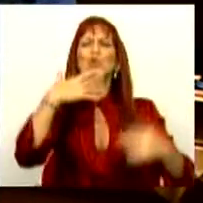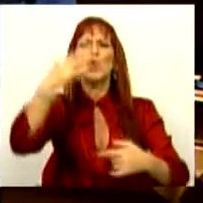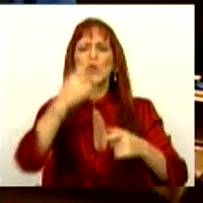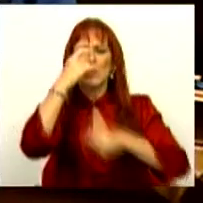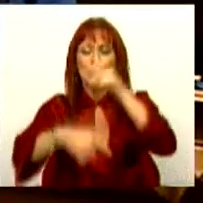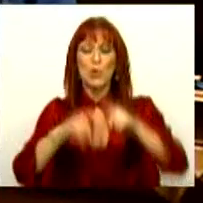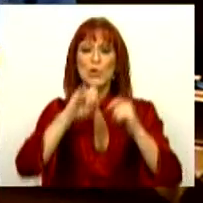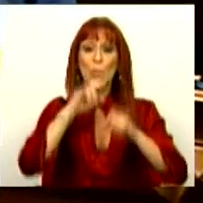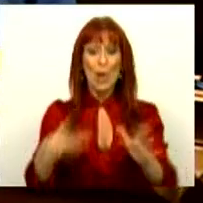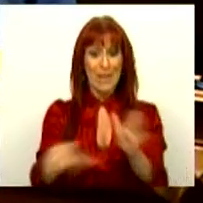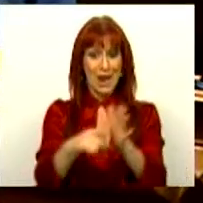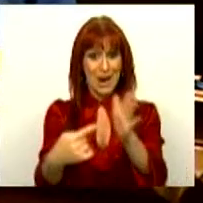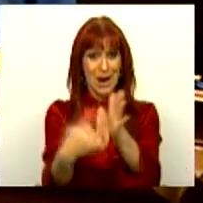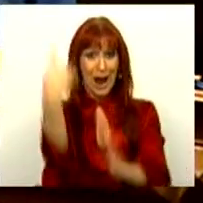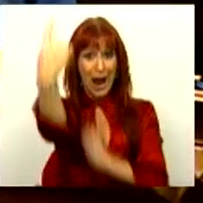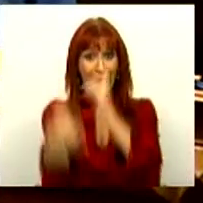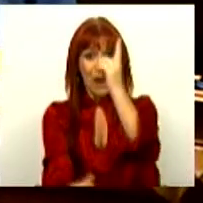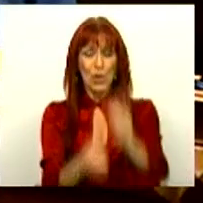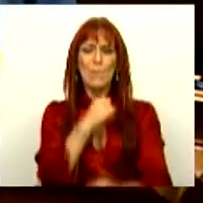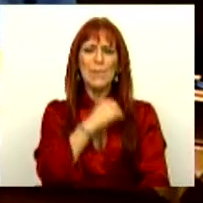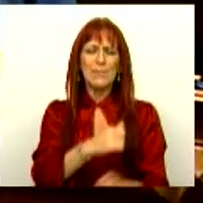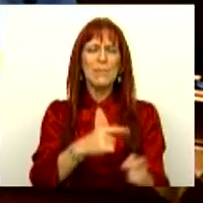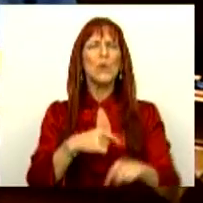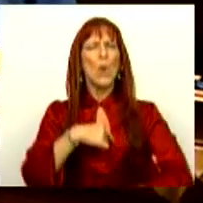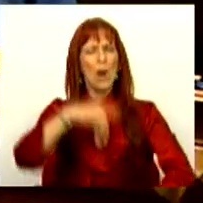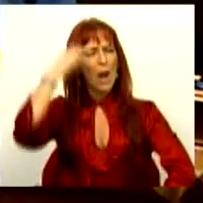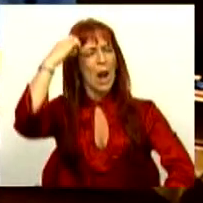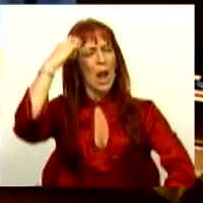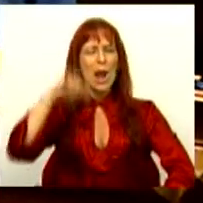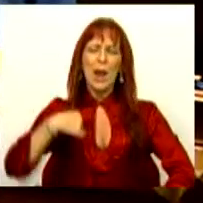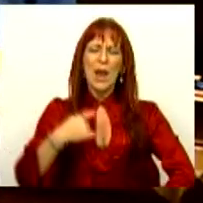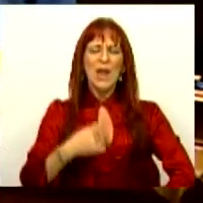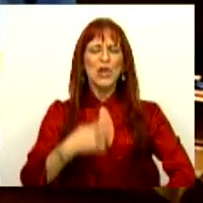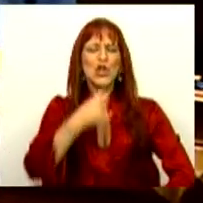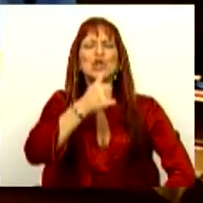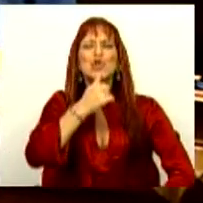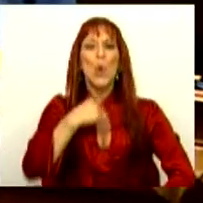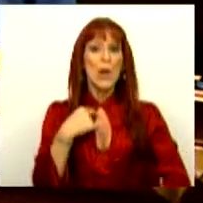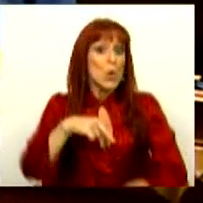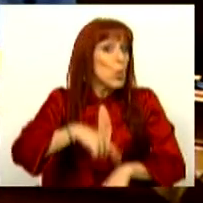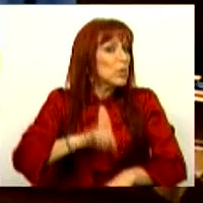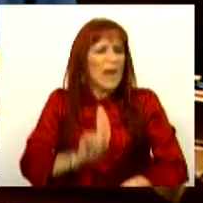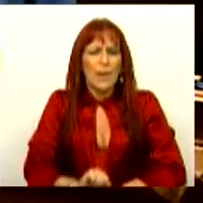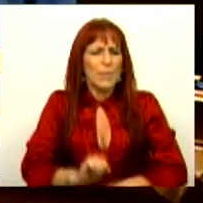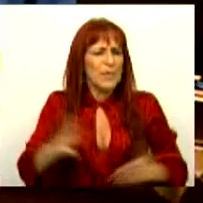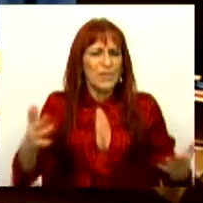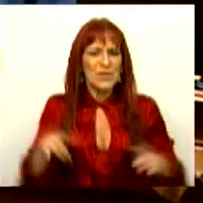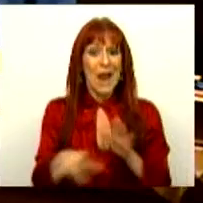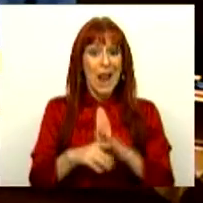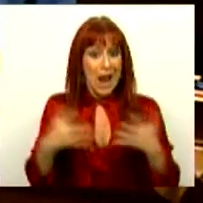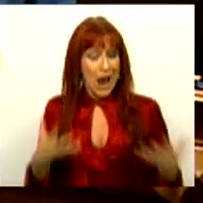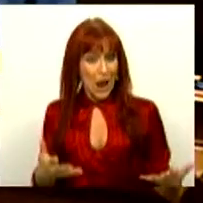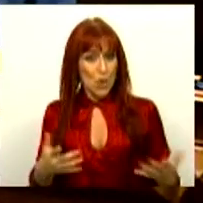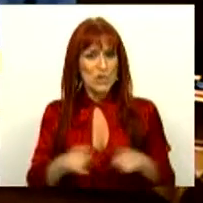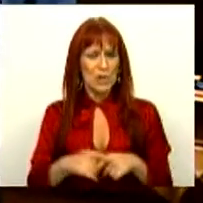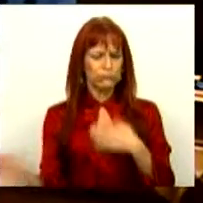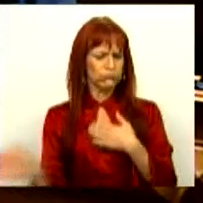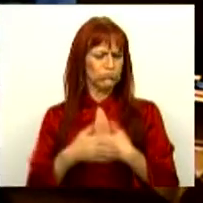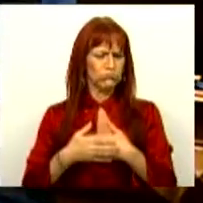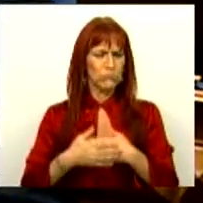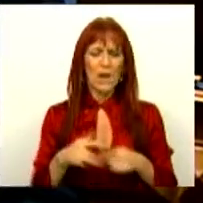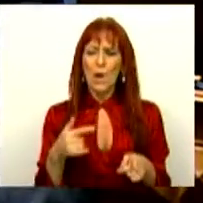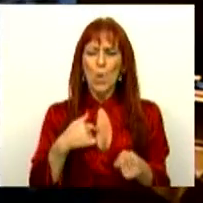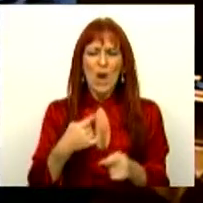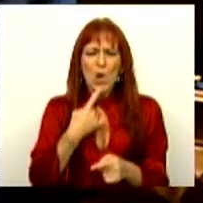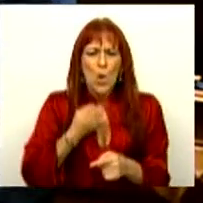cidadãos possam ter na lei algo que lhes permite refletir a sua escolha num determinado momento. A lei, neste momento, fecha a porta àqueles